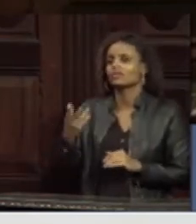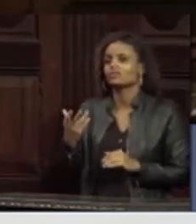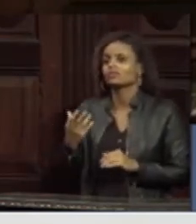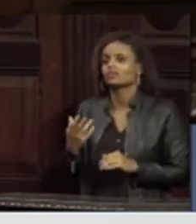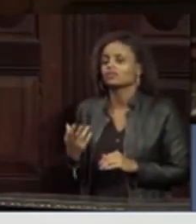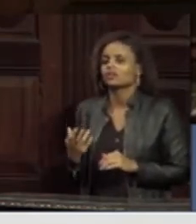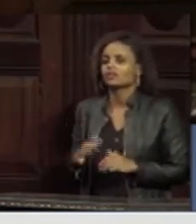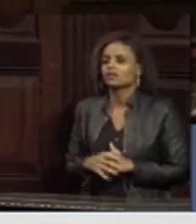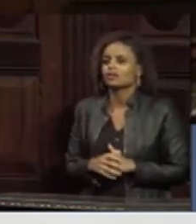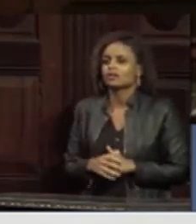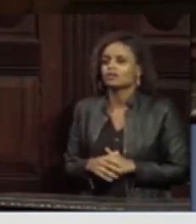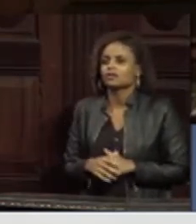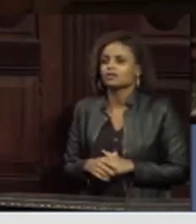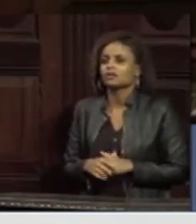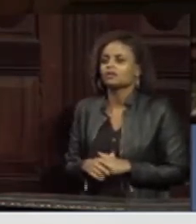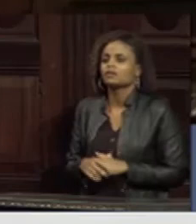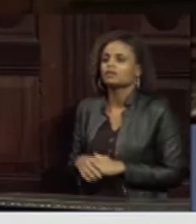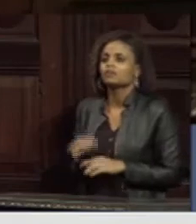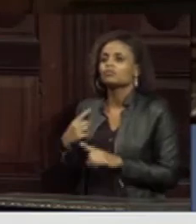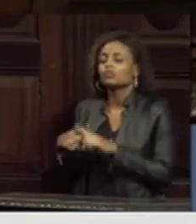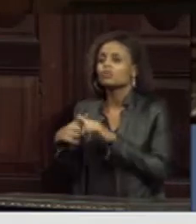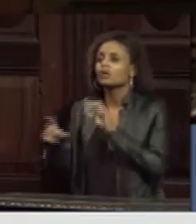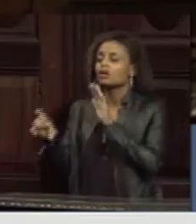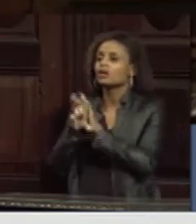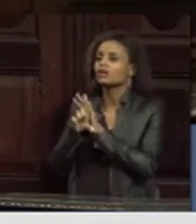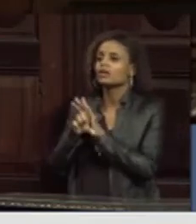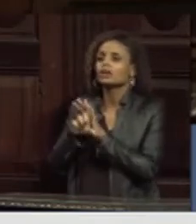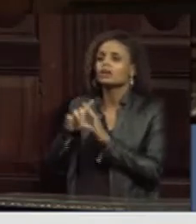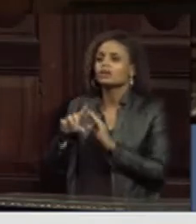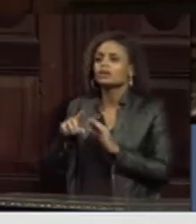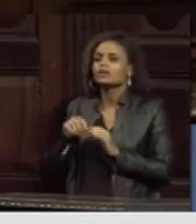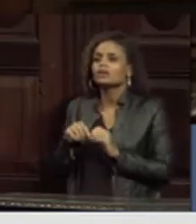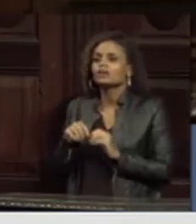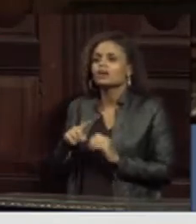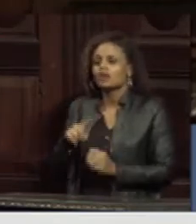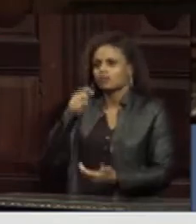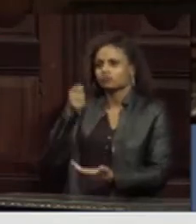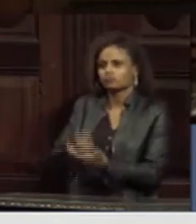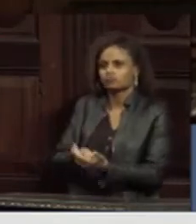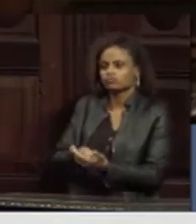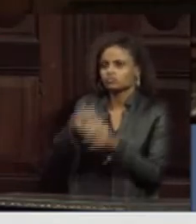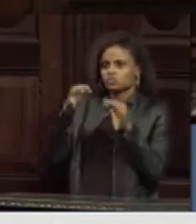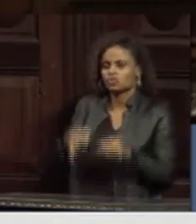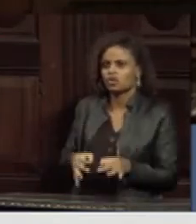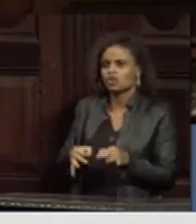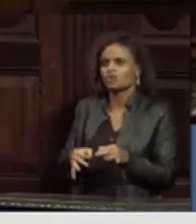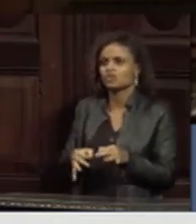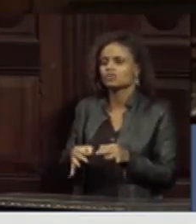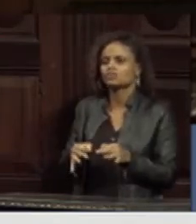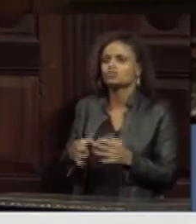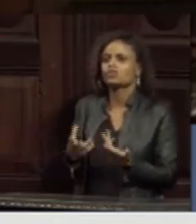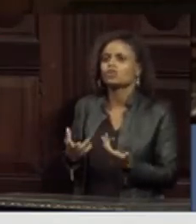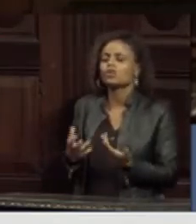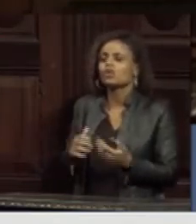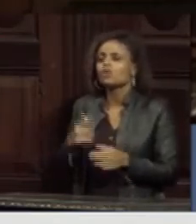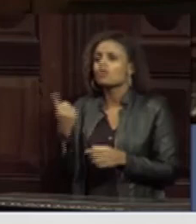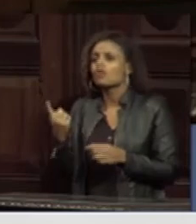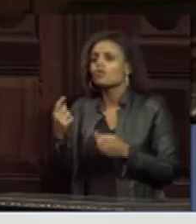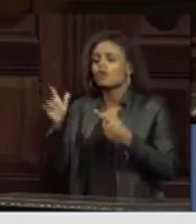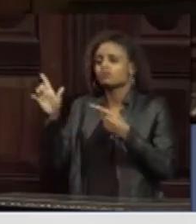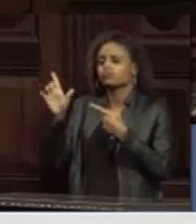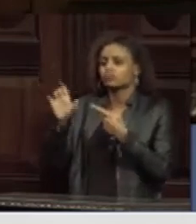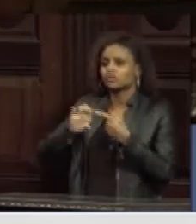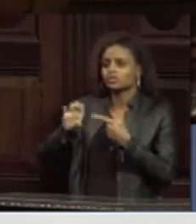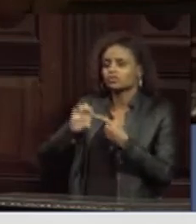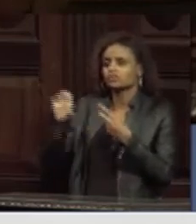define devidamente e corretamente qual tem que ser a posição dos poderes